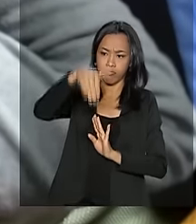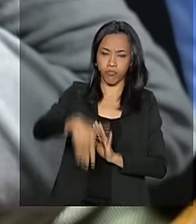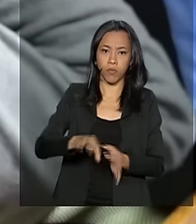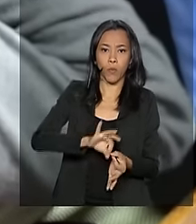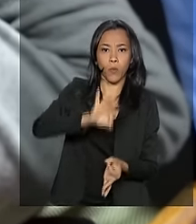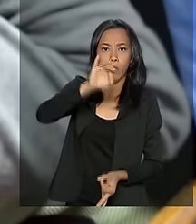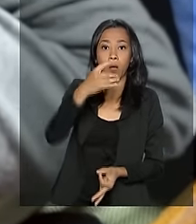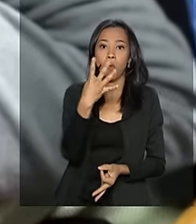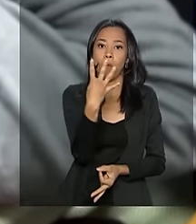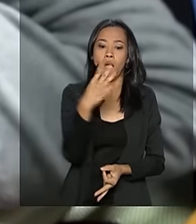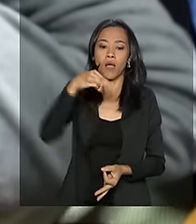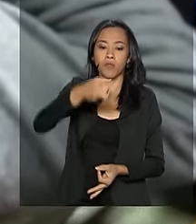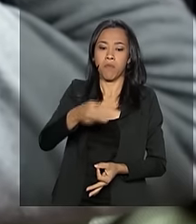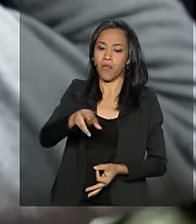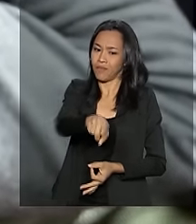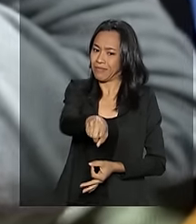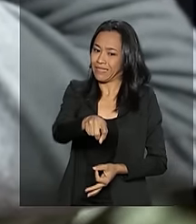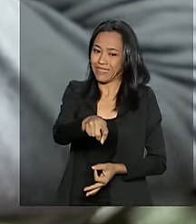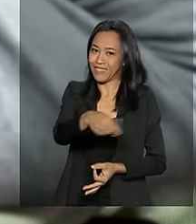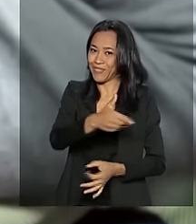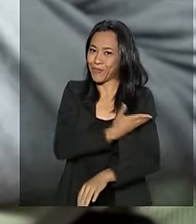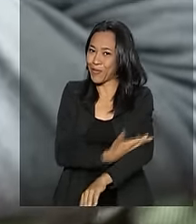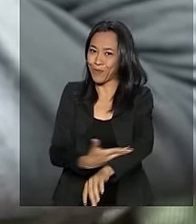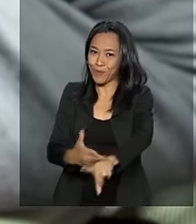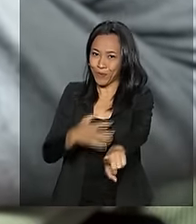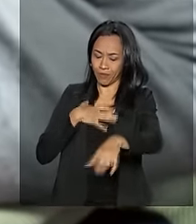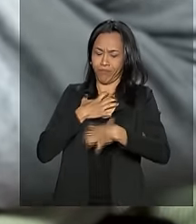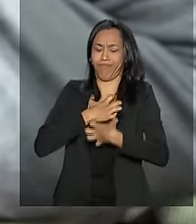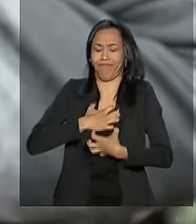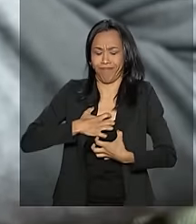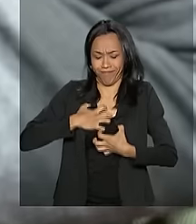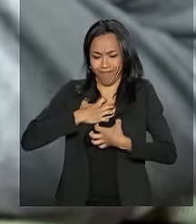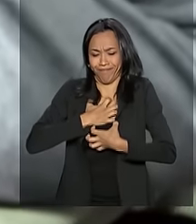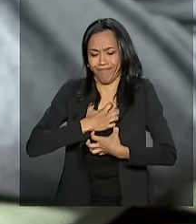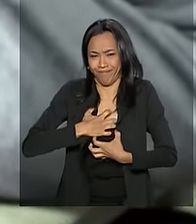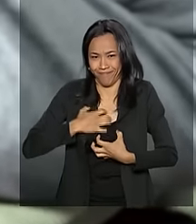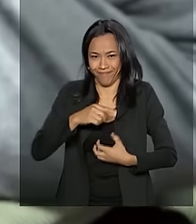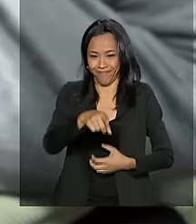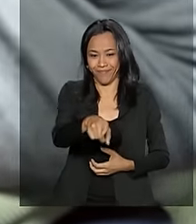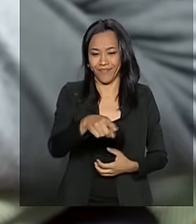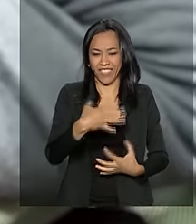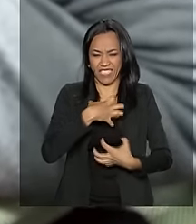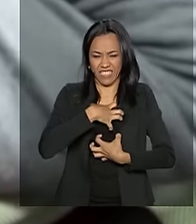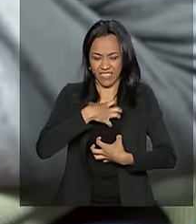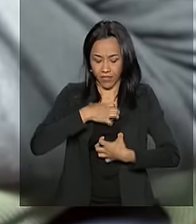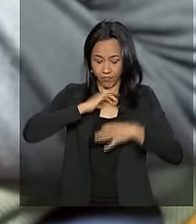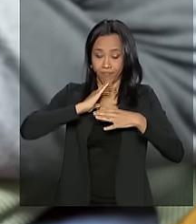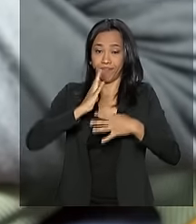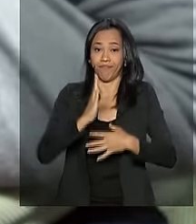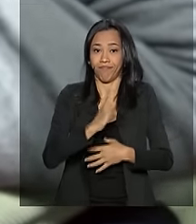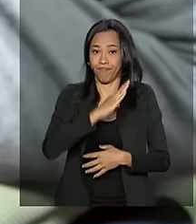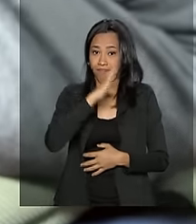para deixar quem não está acostumado com mal-estar. É difícil, né? A gente sente esse balanço